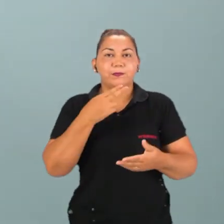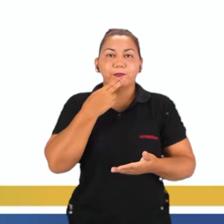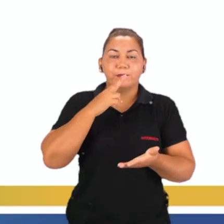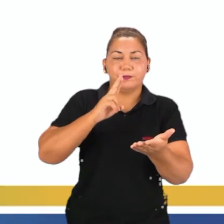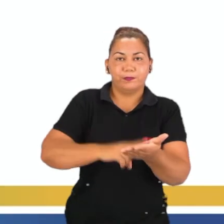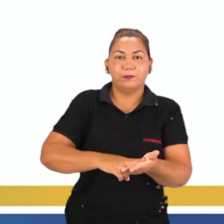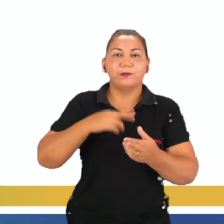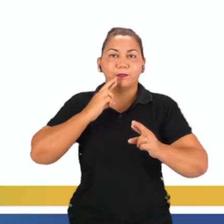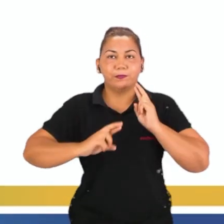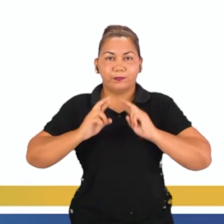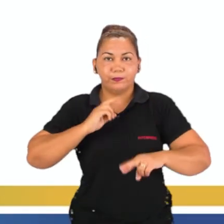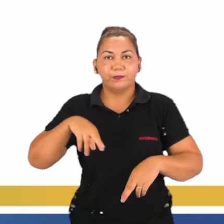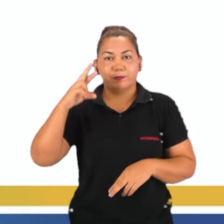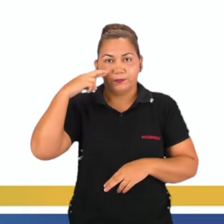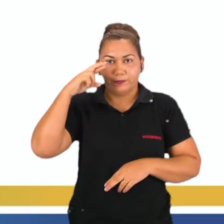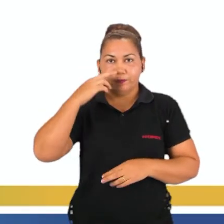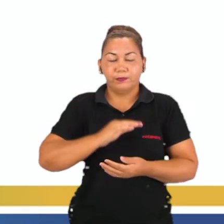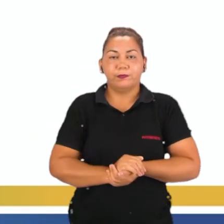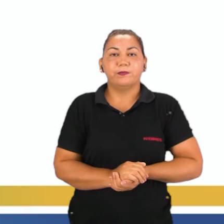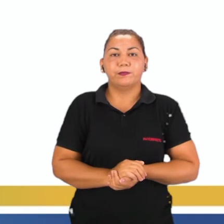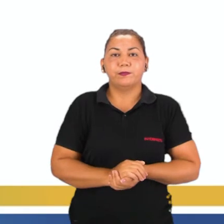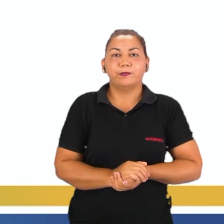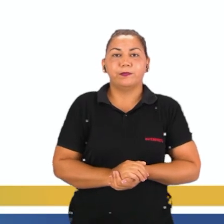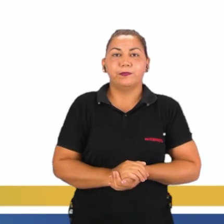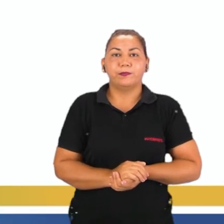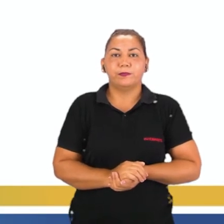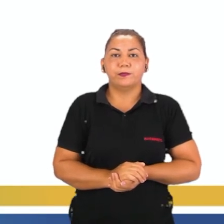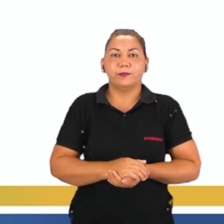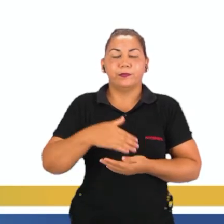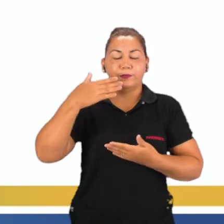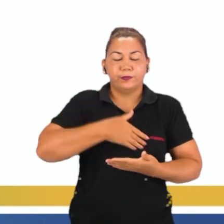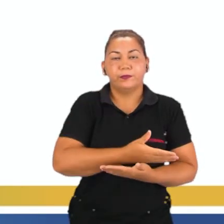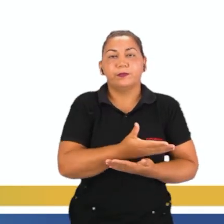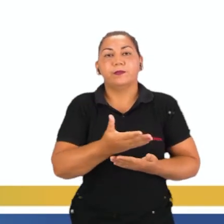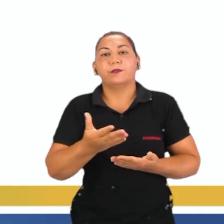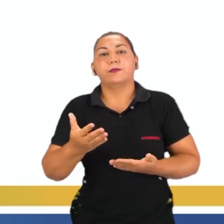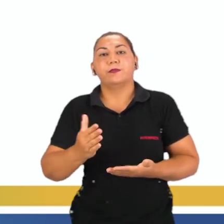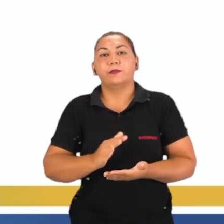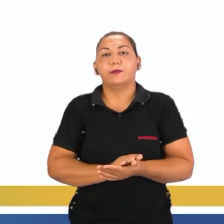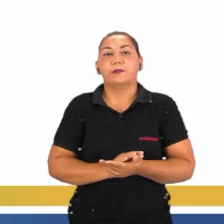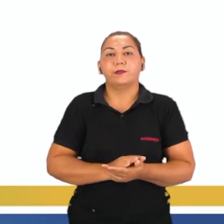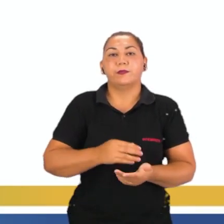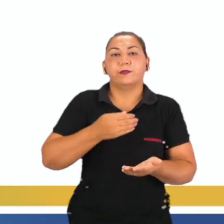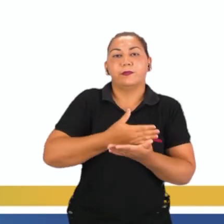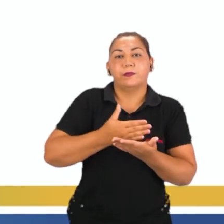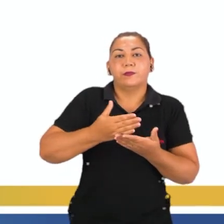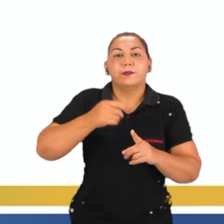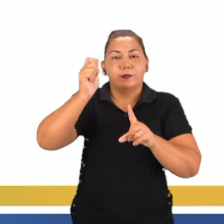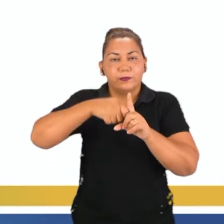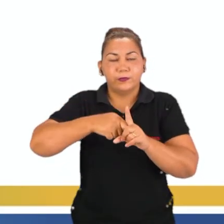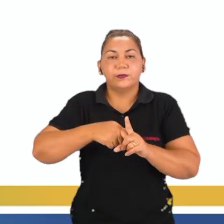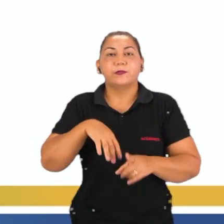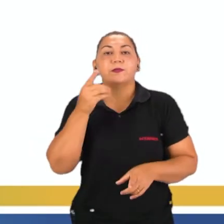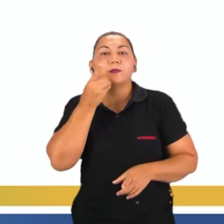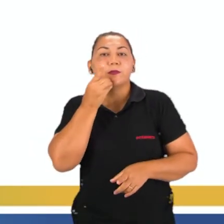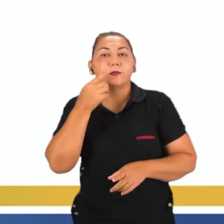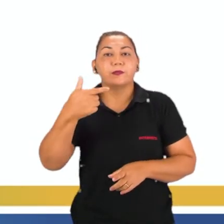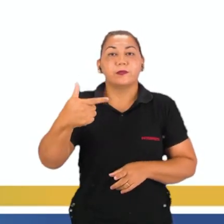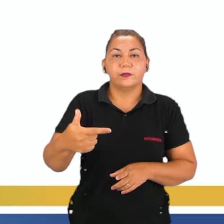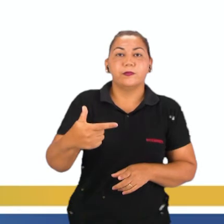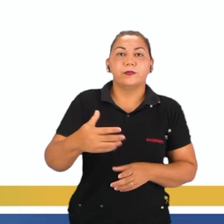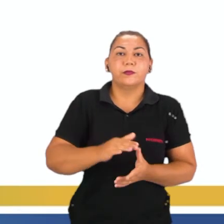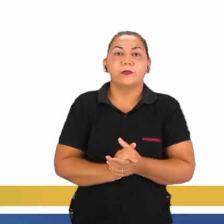Observem. Prezados senhores, no início deste mês, precisamente no dia 2, eu comprei jogos